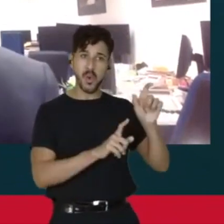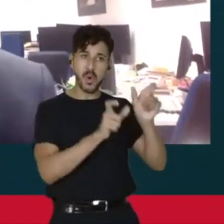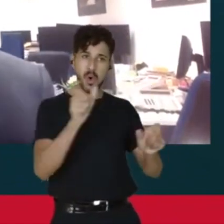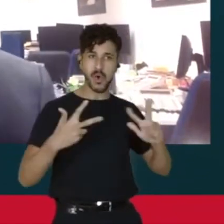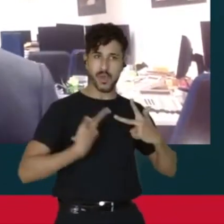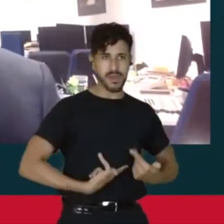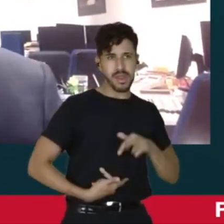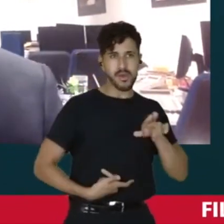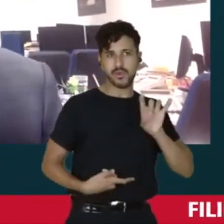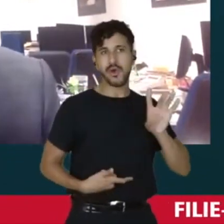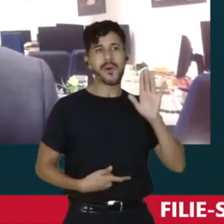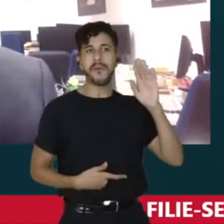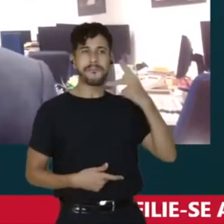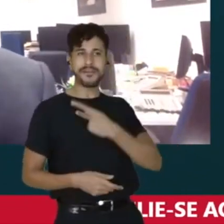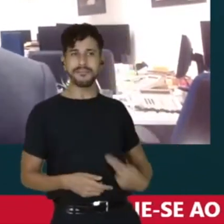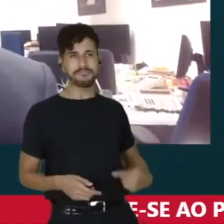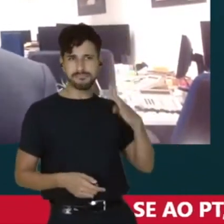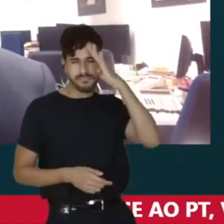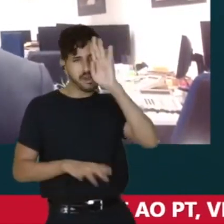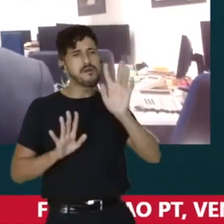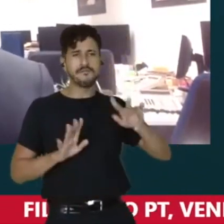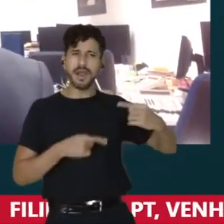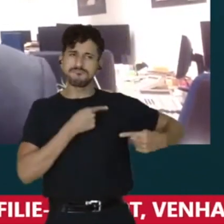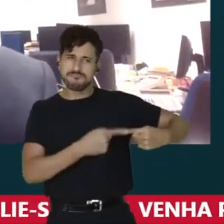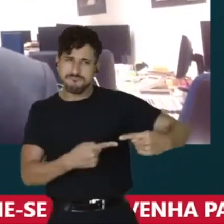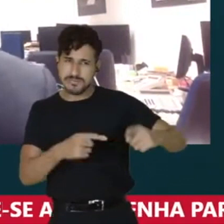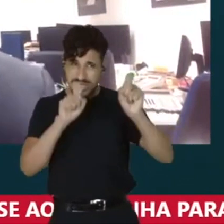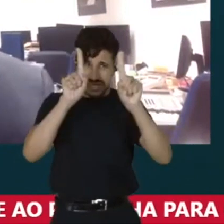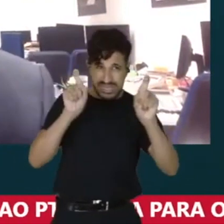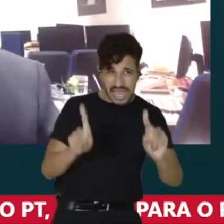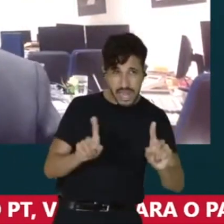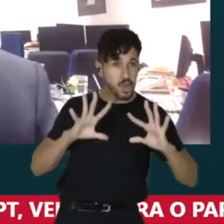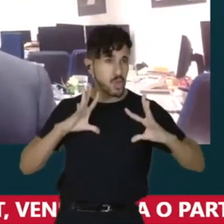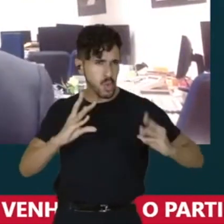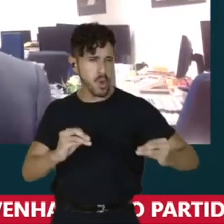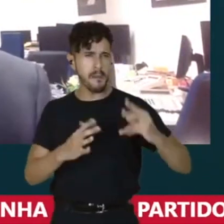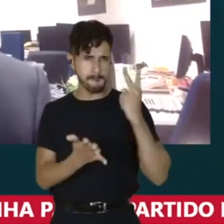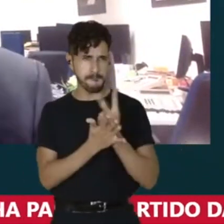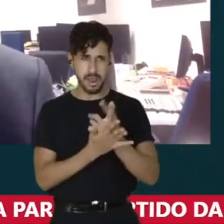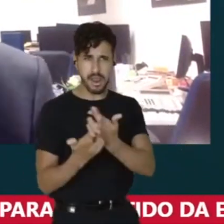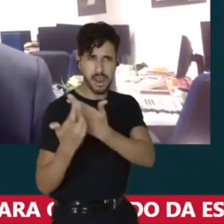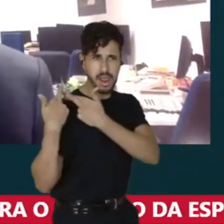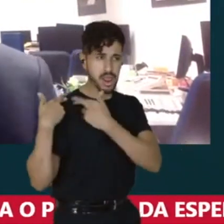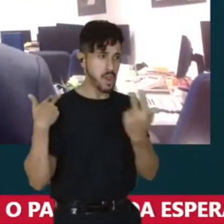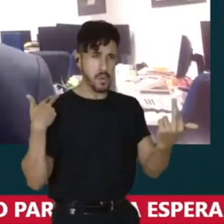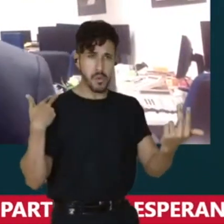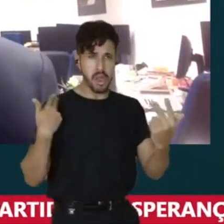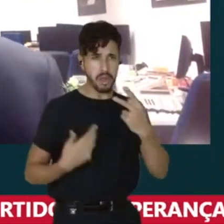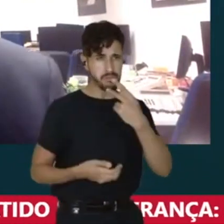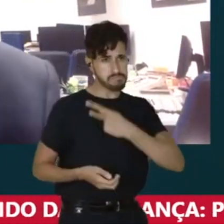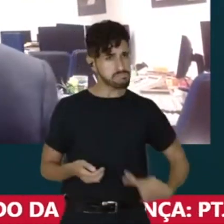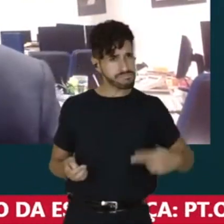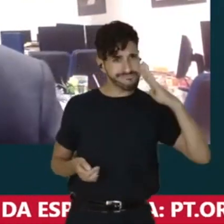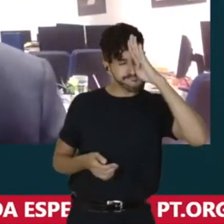presidente da República. E aí é um debate que vai ser feito. Será que todos eles têm o mesmo grau de responsabilidade que o presidente da República? Então,